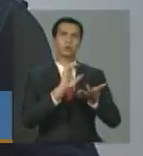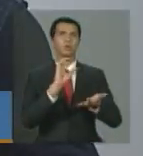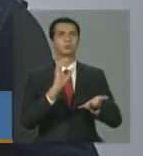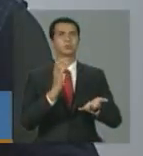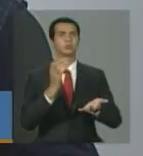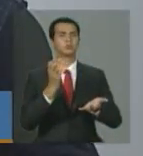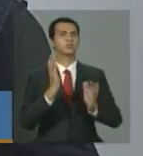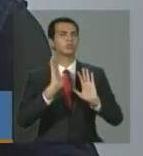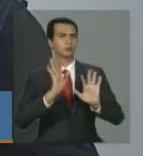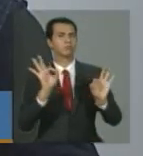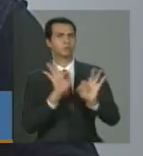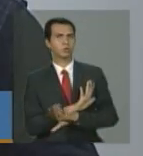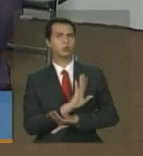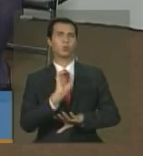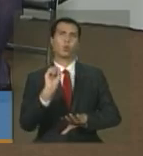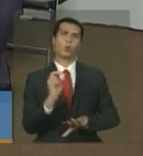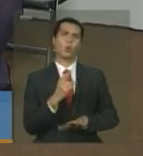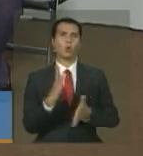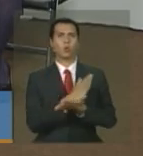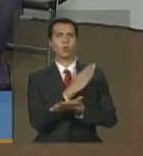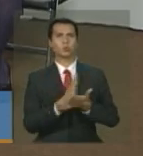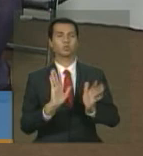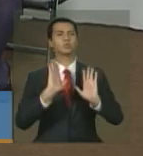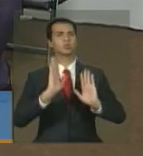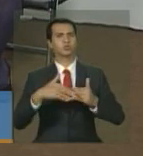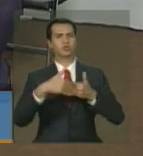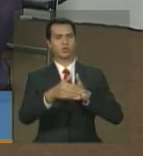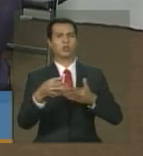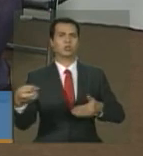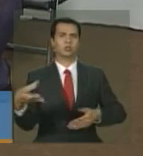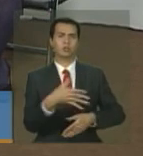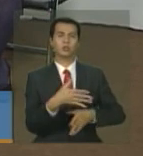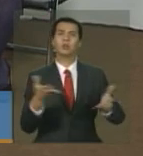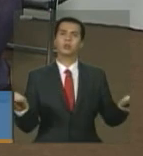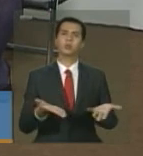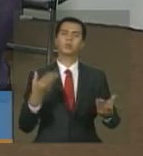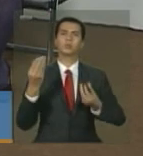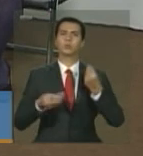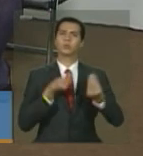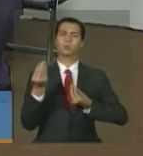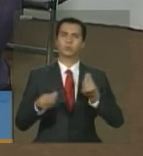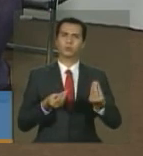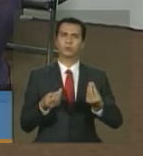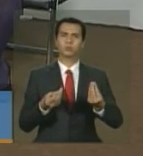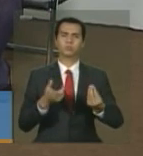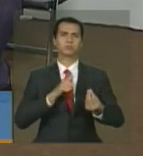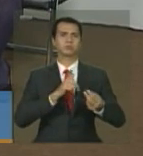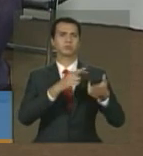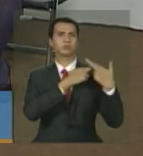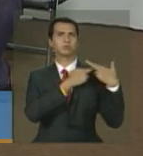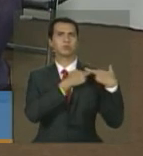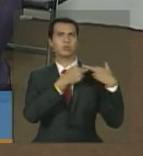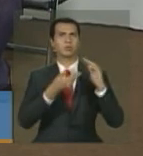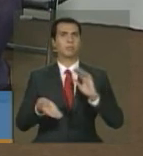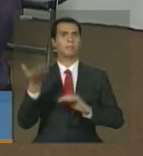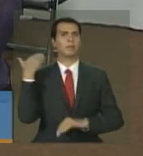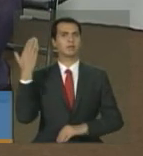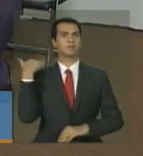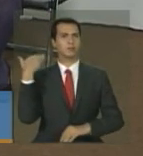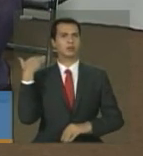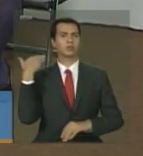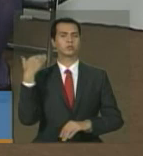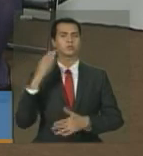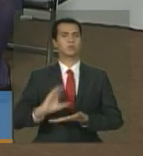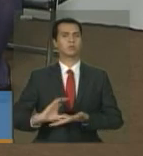de passar por exemplo processo de eleição como é que fica atribuição aí o papel tanto dos antigos quanto dos